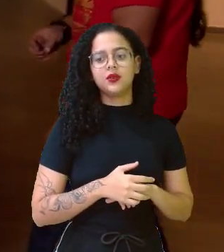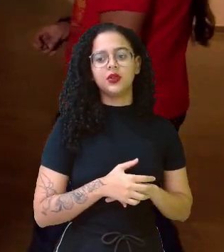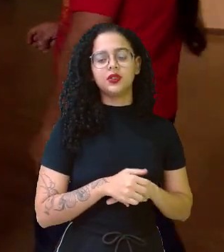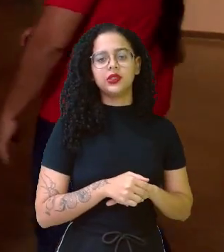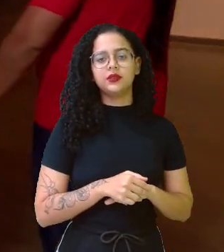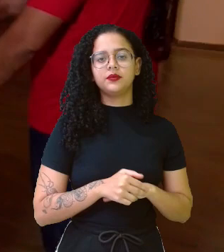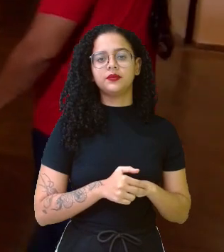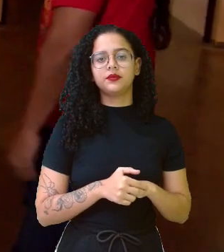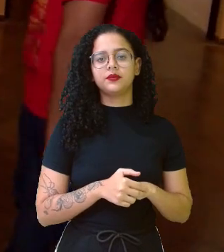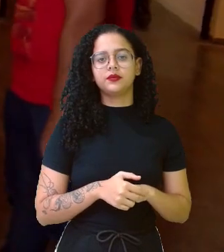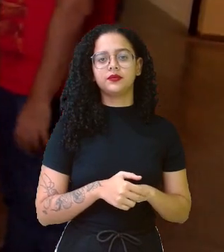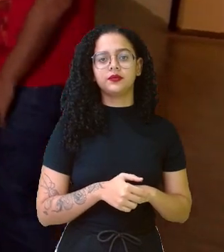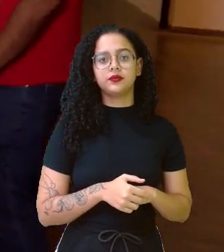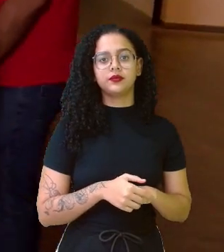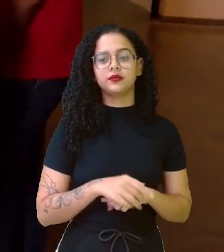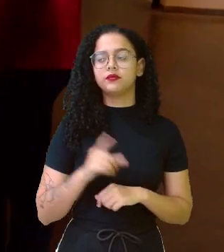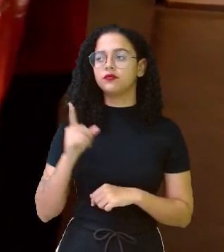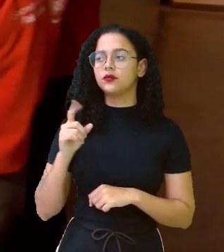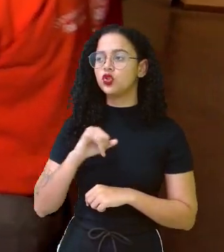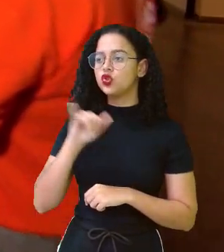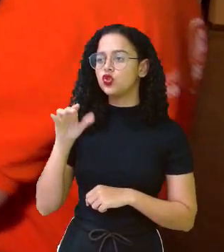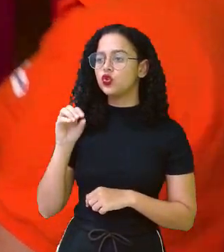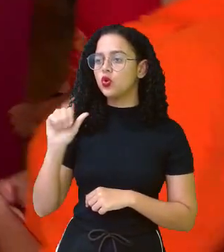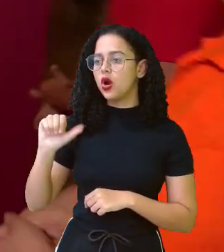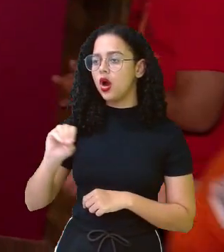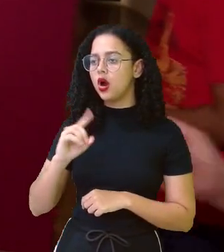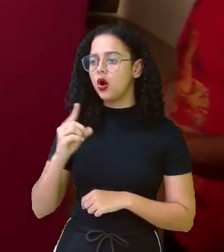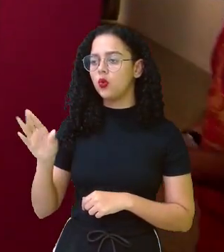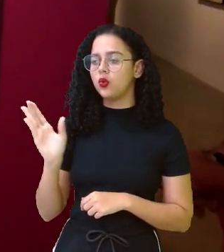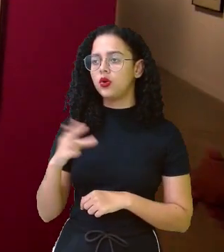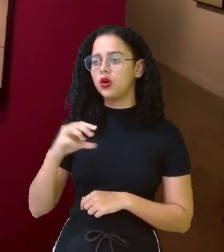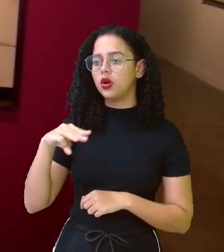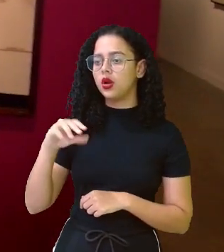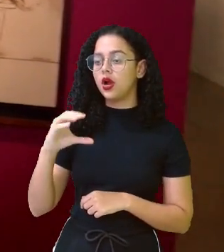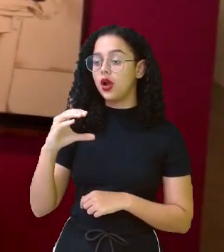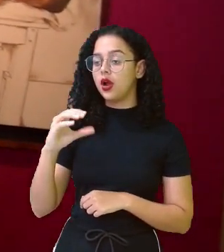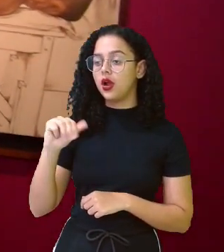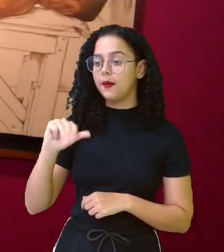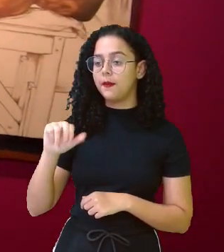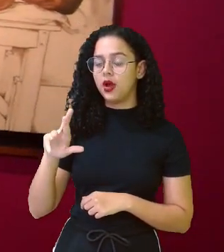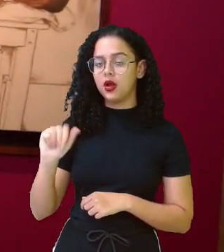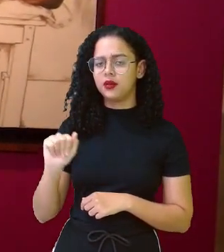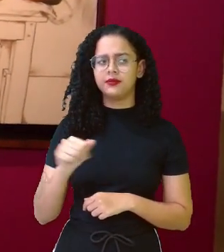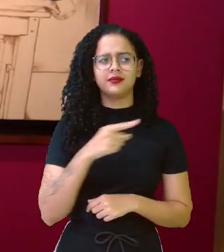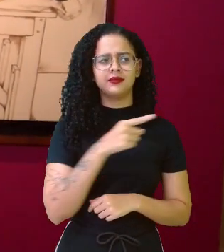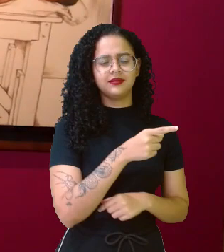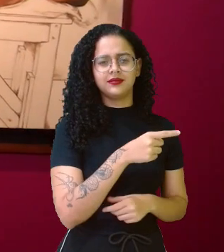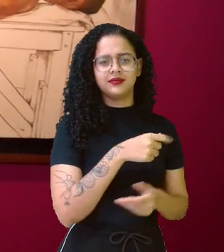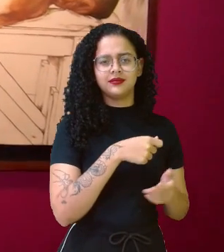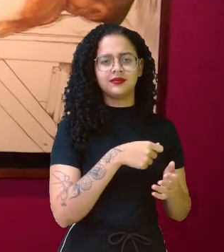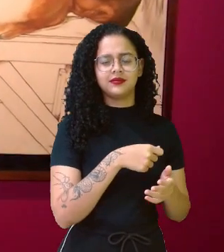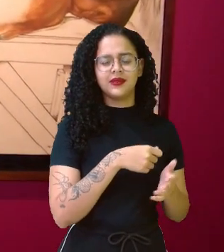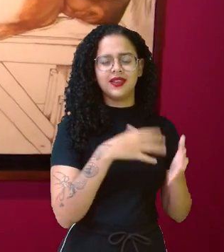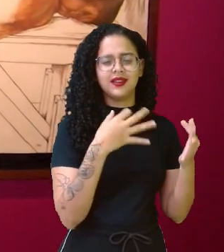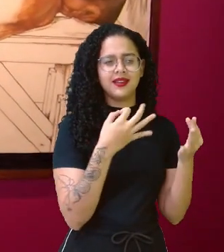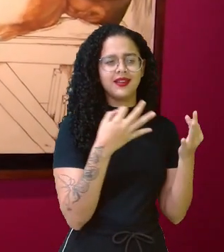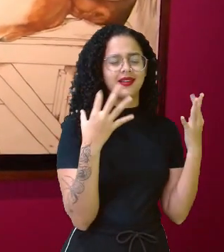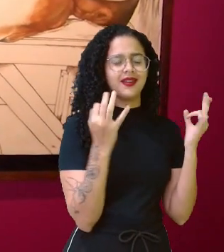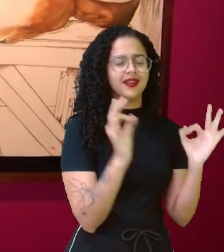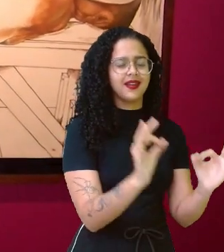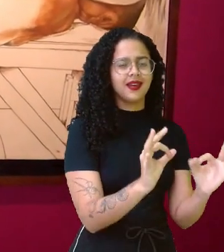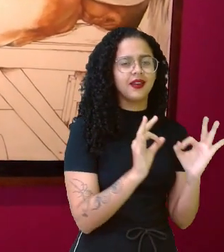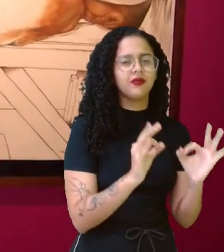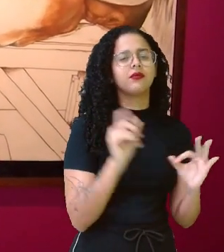é João Câmara? Esse aqui é João Câmara, isso, eu conheci perfeito. logo o traço, que é incrível. João Câmara, que também é um